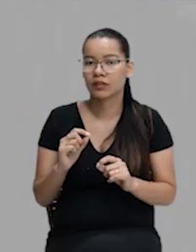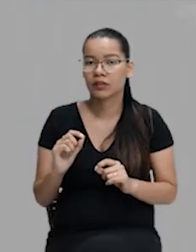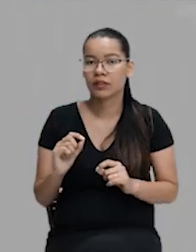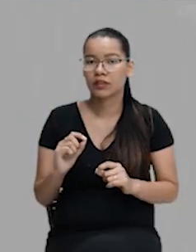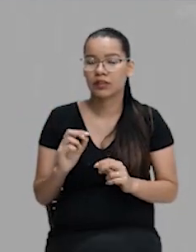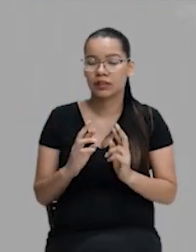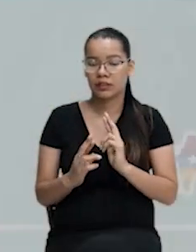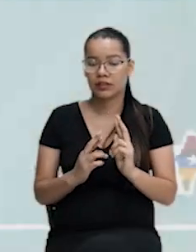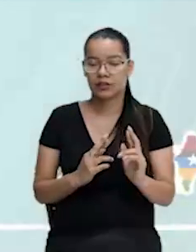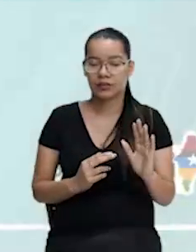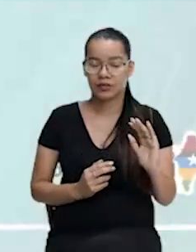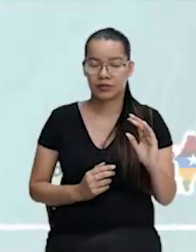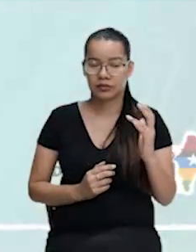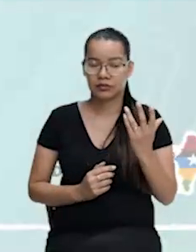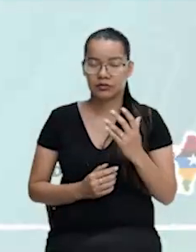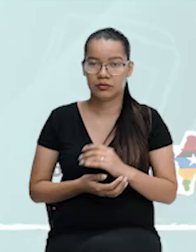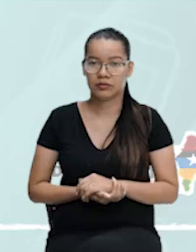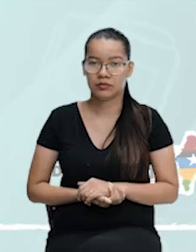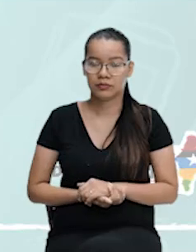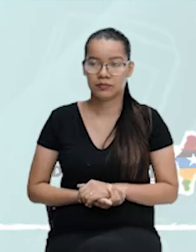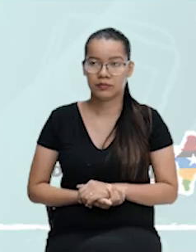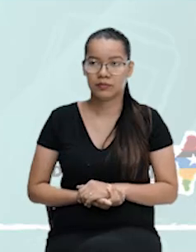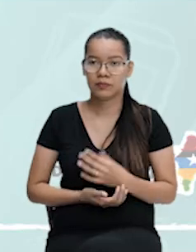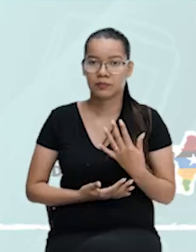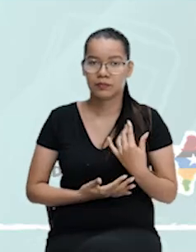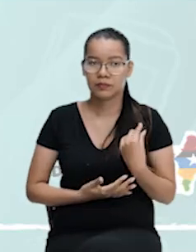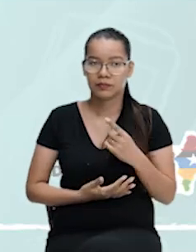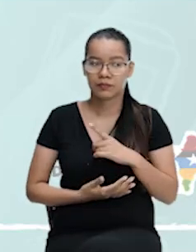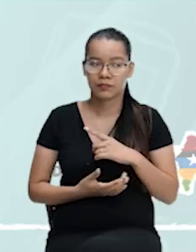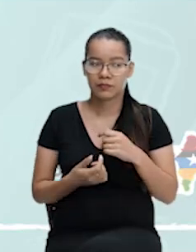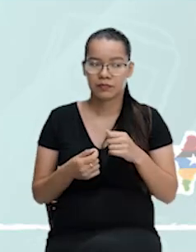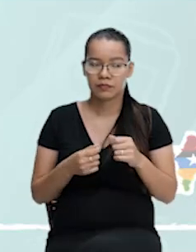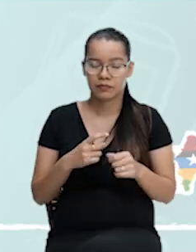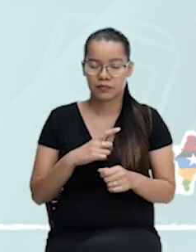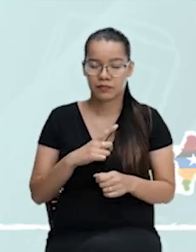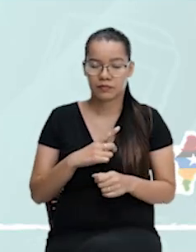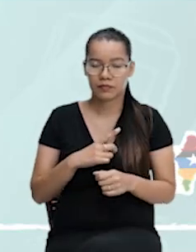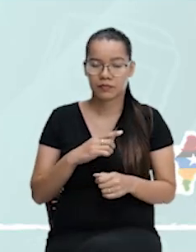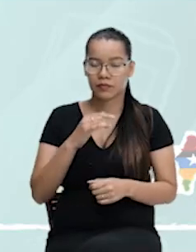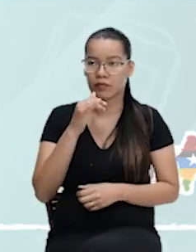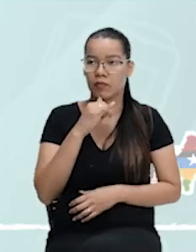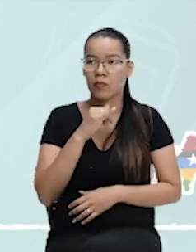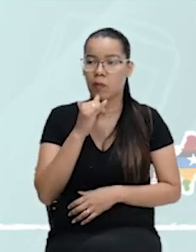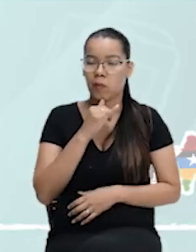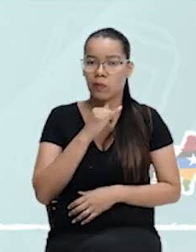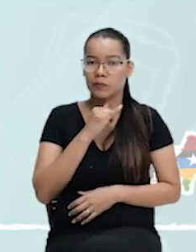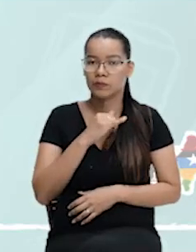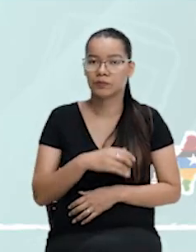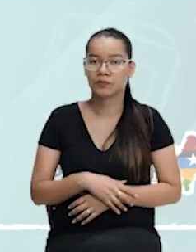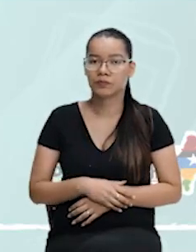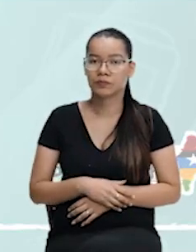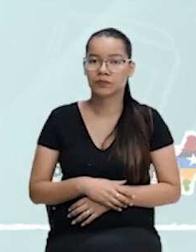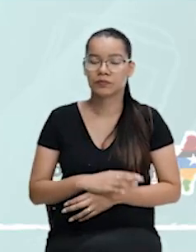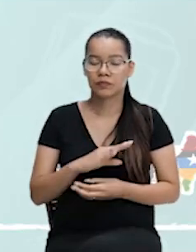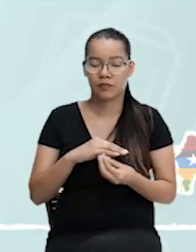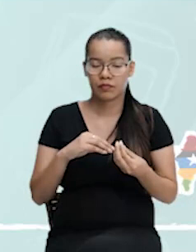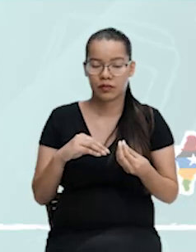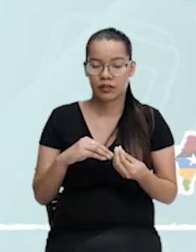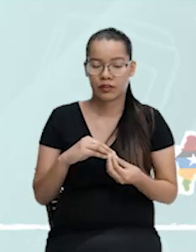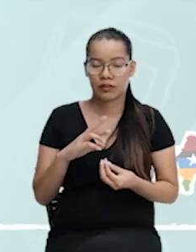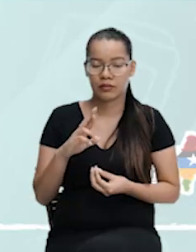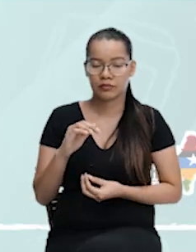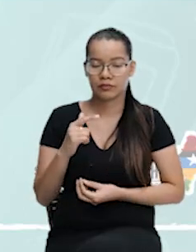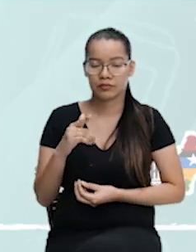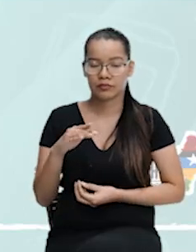ocorra, tá certo? Então, nós podemos ter como exemplos a reação de ácidos,